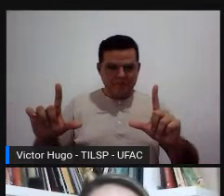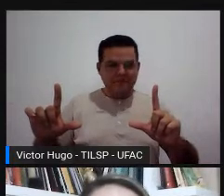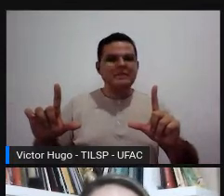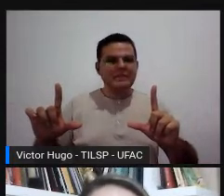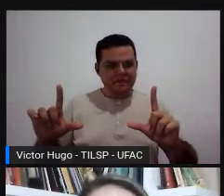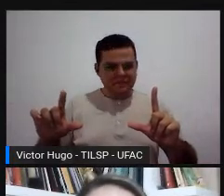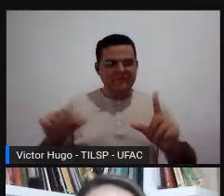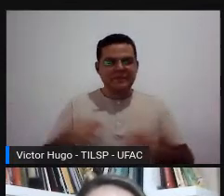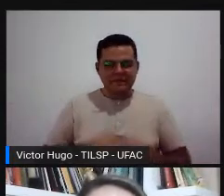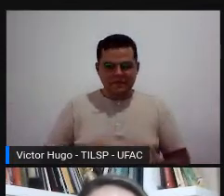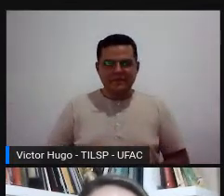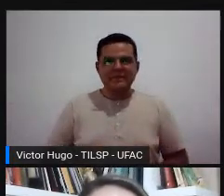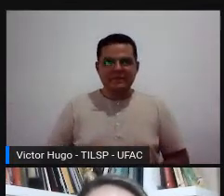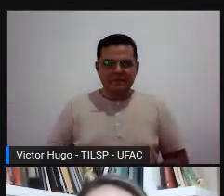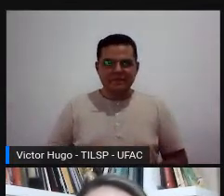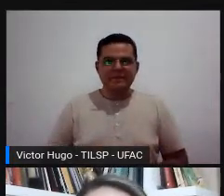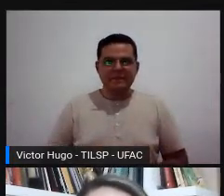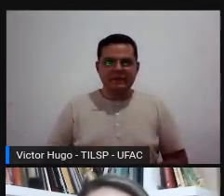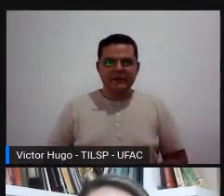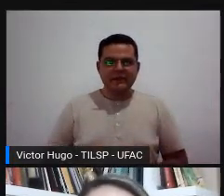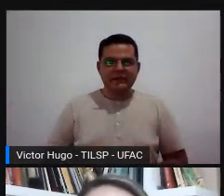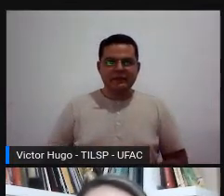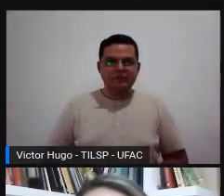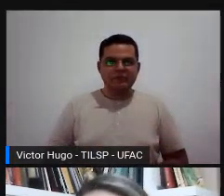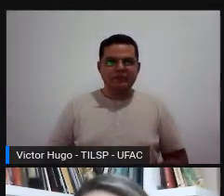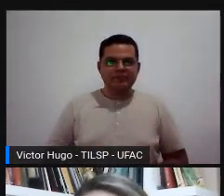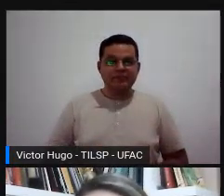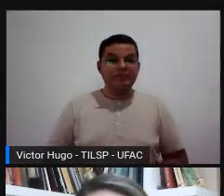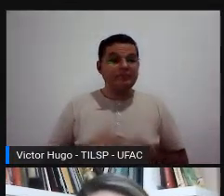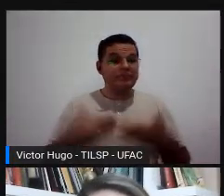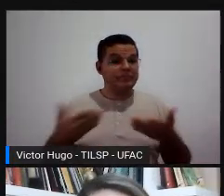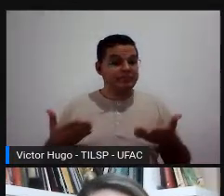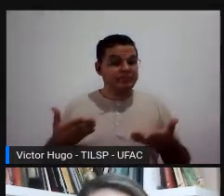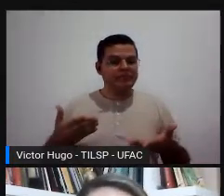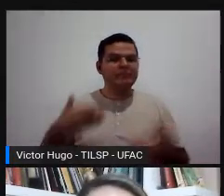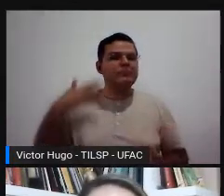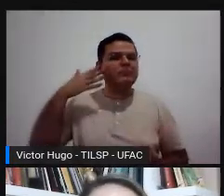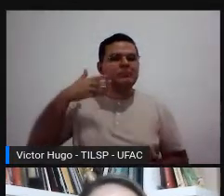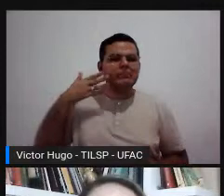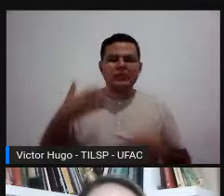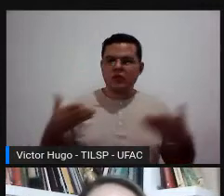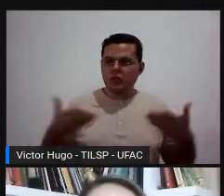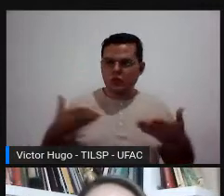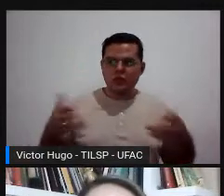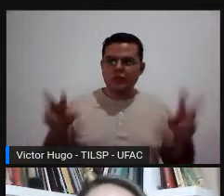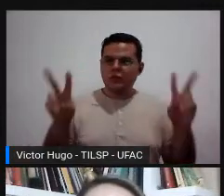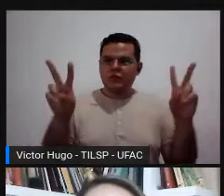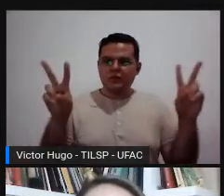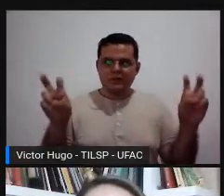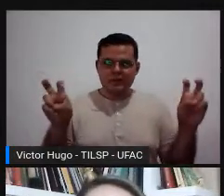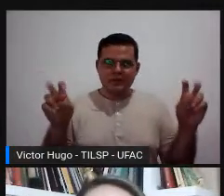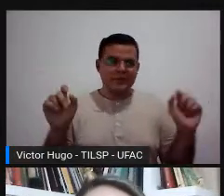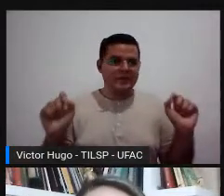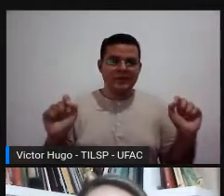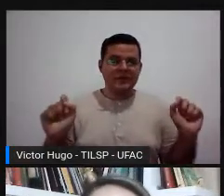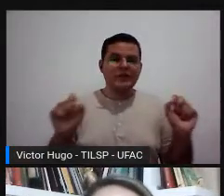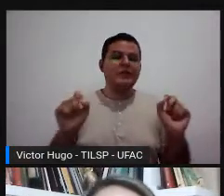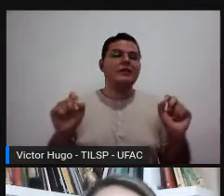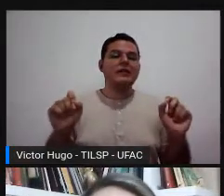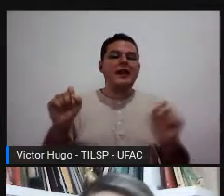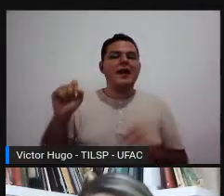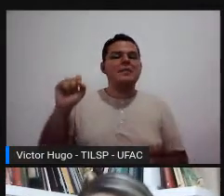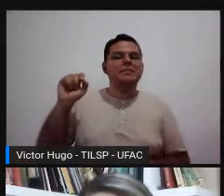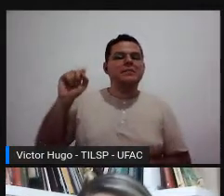mas então a minha fala, como eu falei para vocês agora, é sobre as memórias do curso de letras da